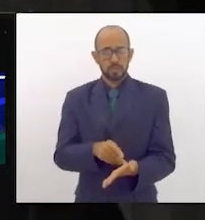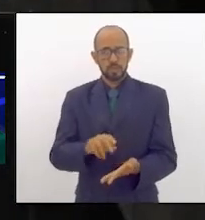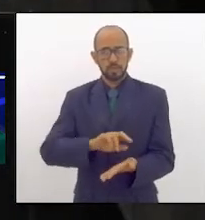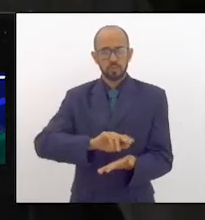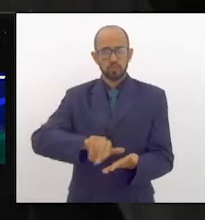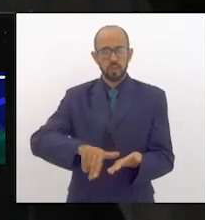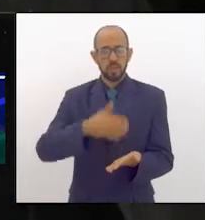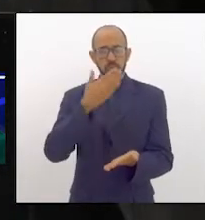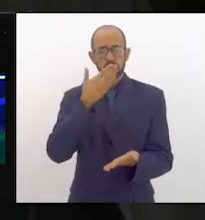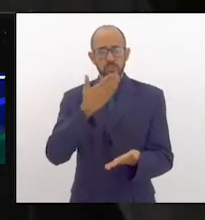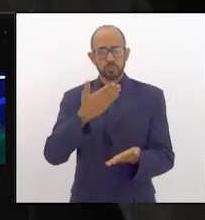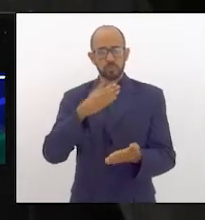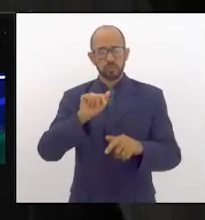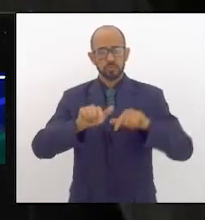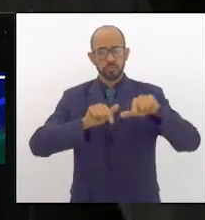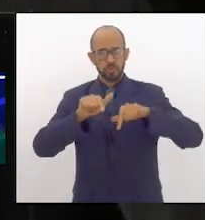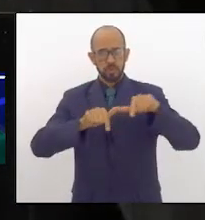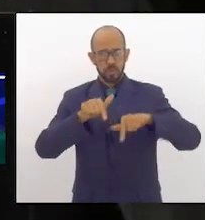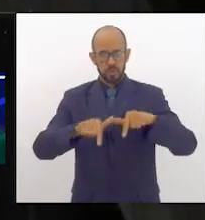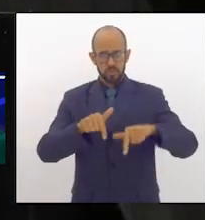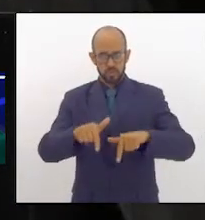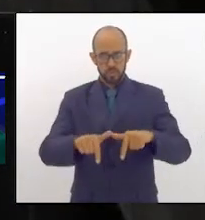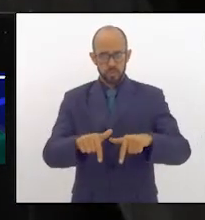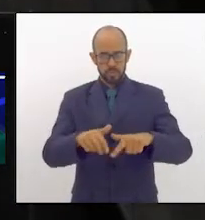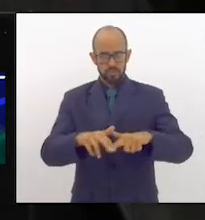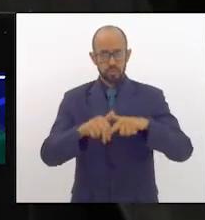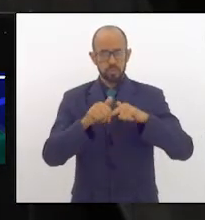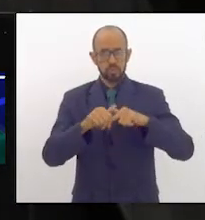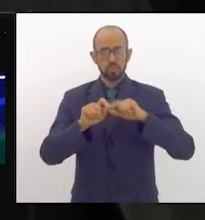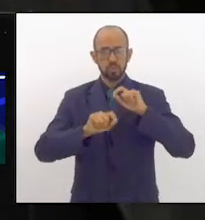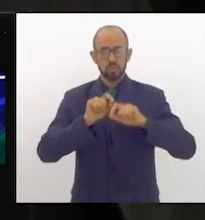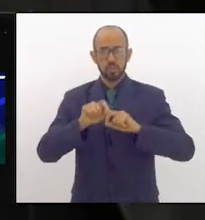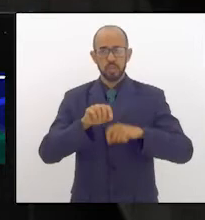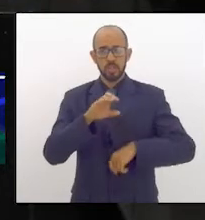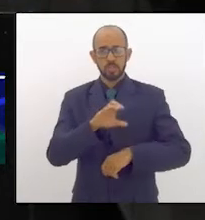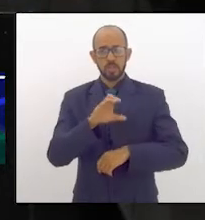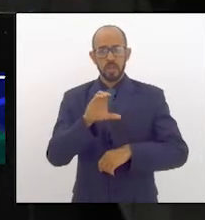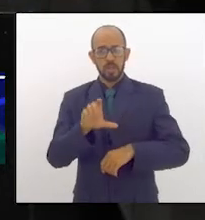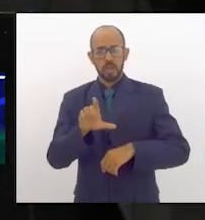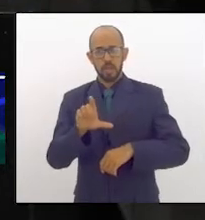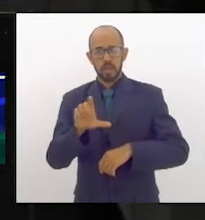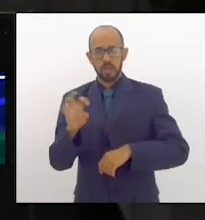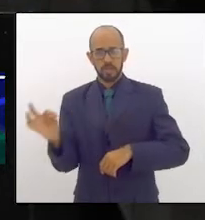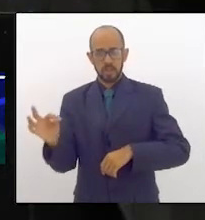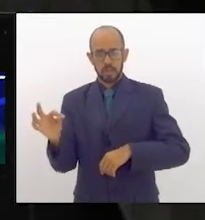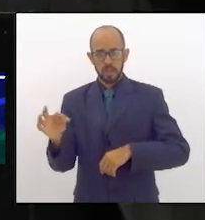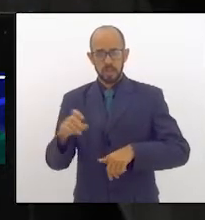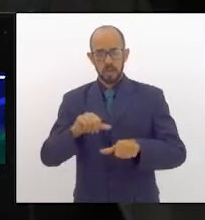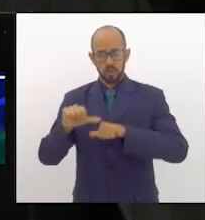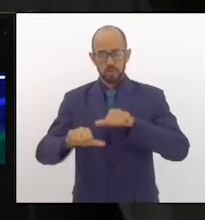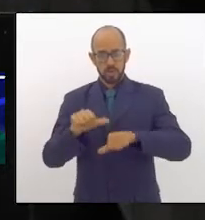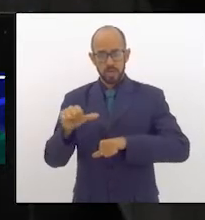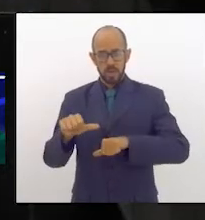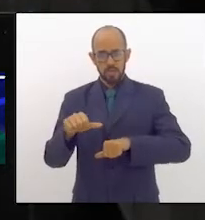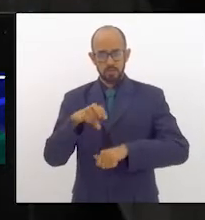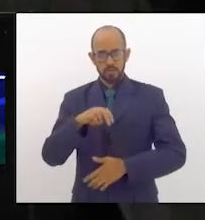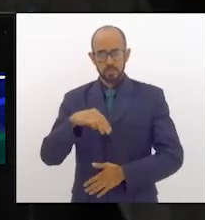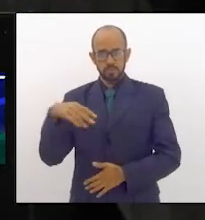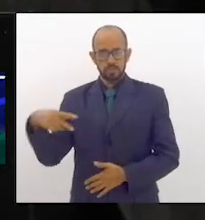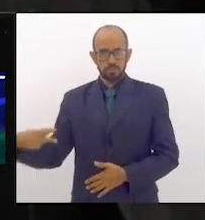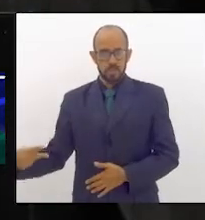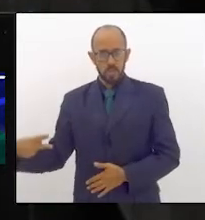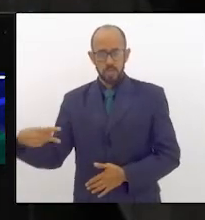categorias de trabalhadores e trabalhadores por isso a CLT alterada por essa por essa medida pro eu